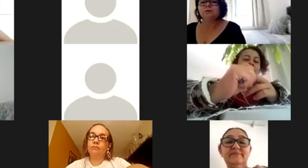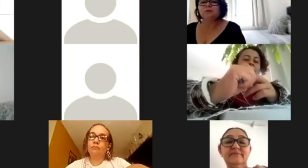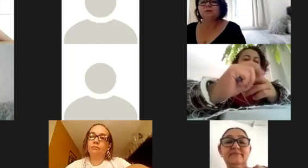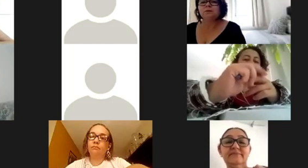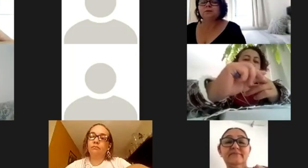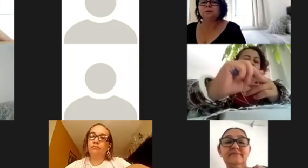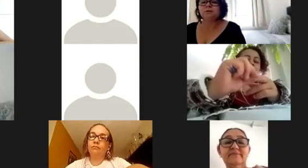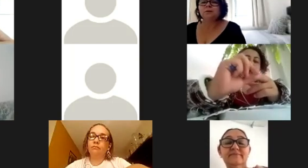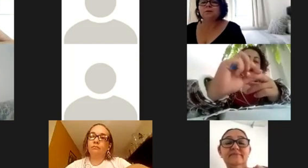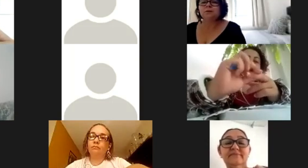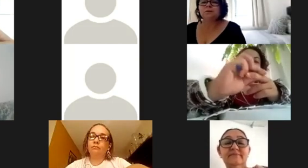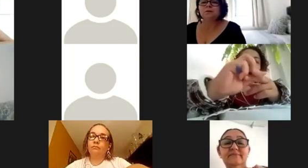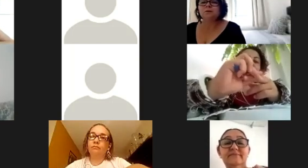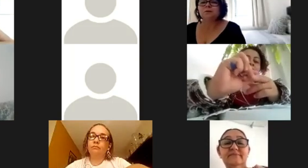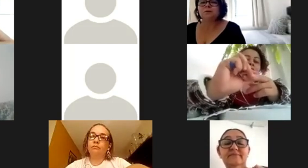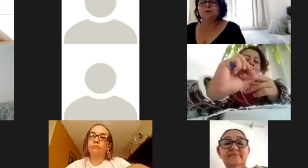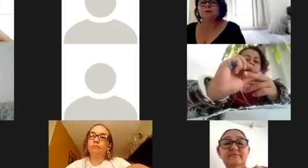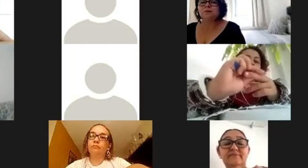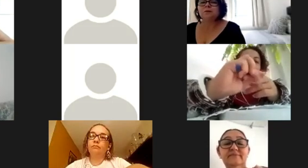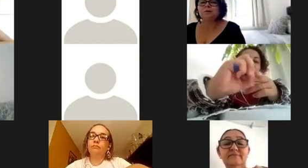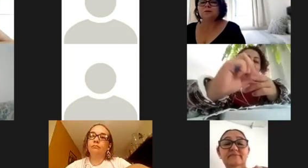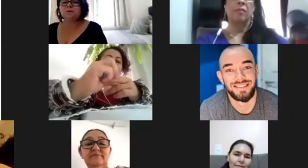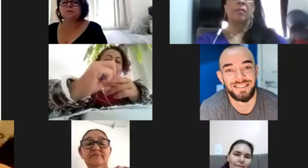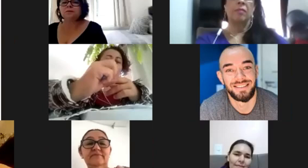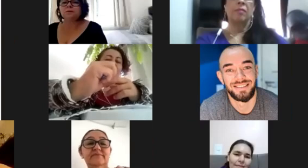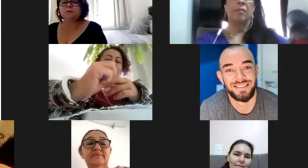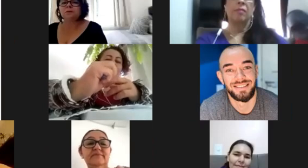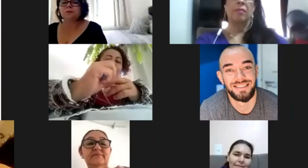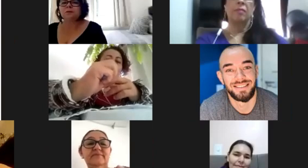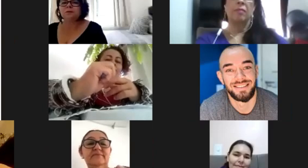assim no meu espaço terapêutico.